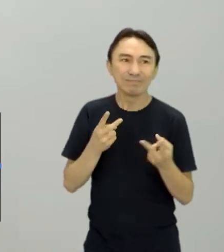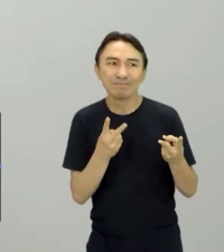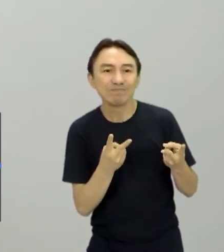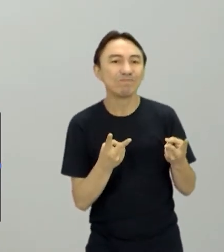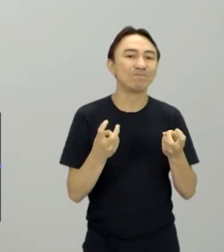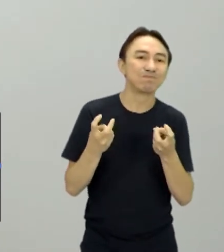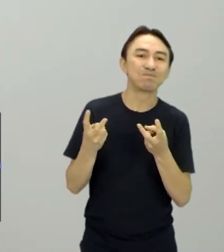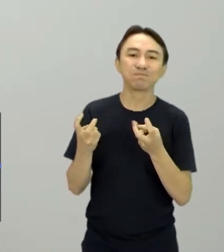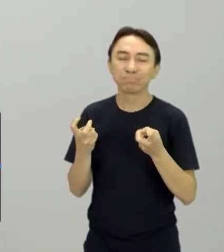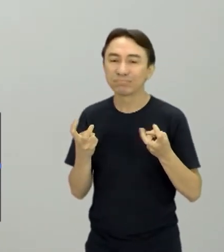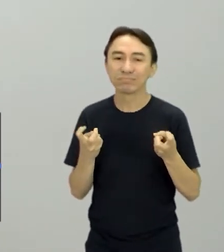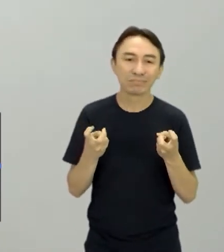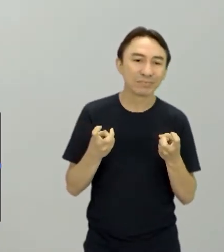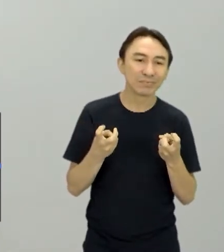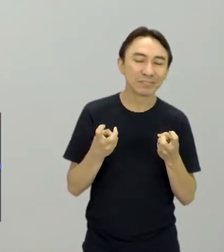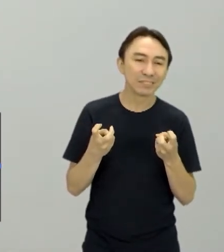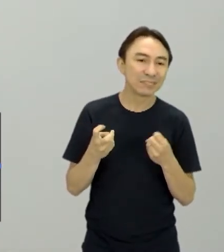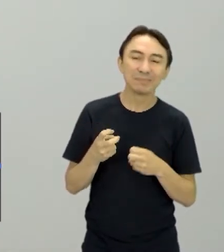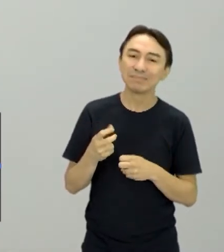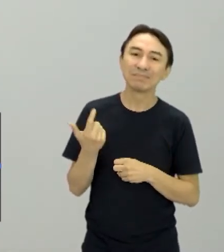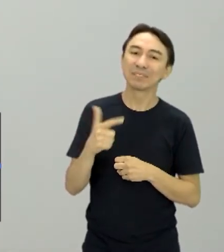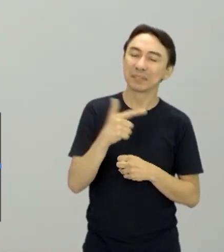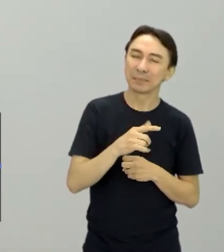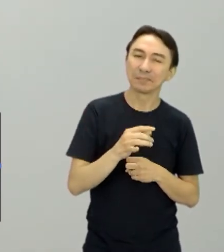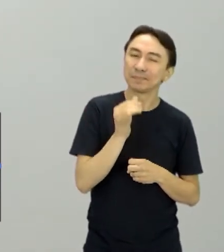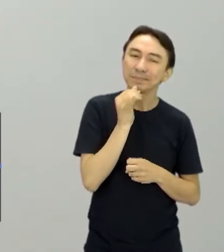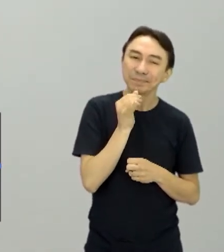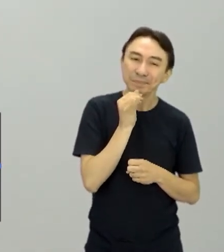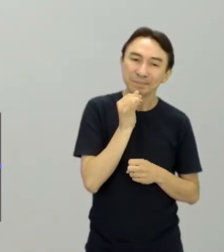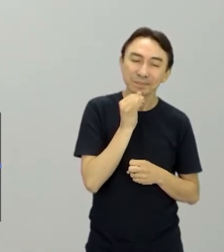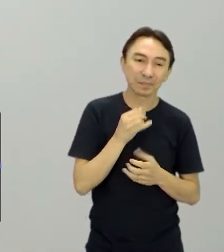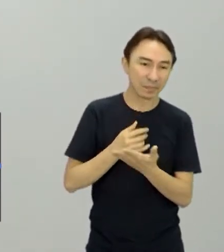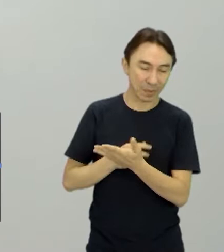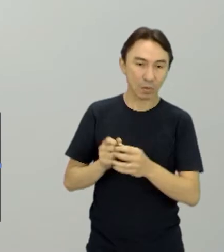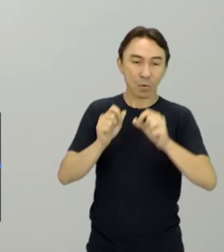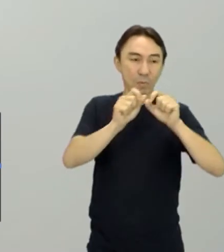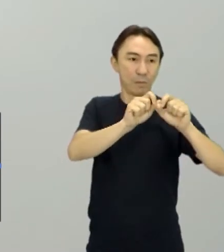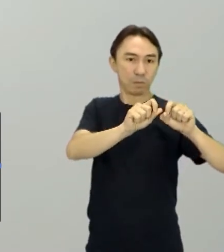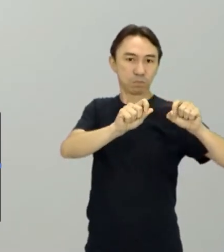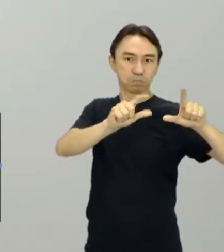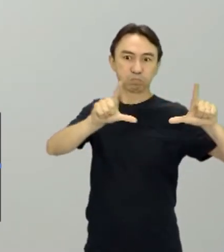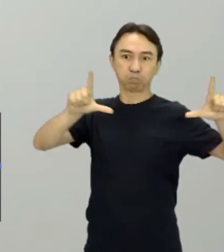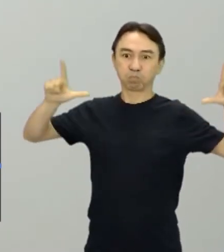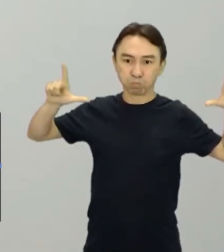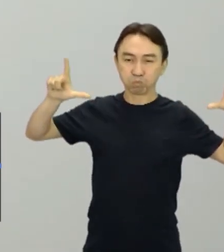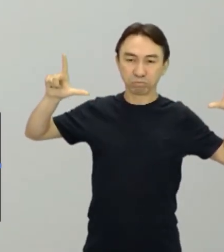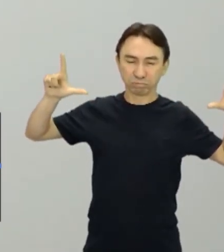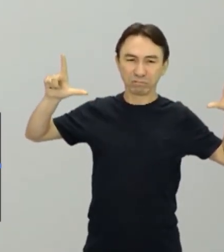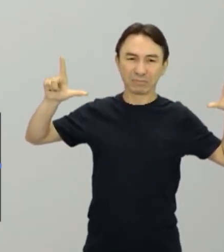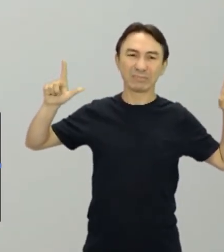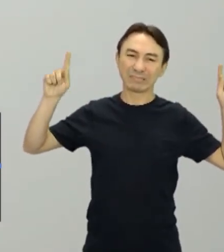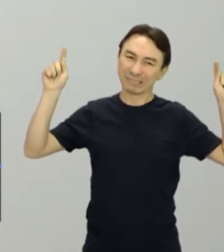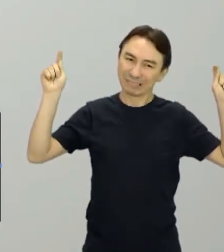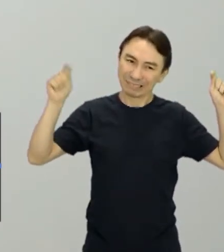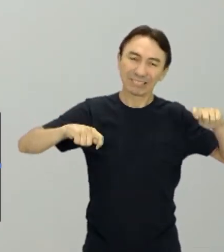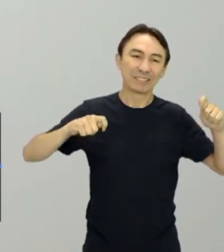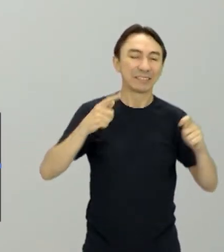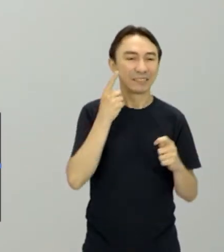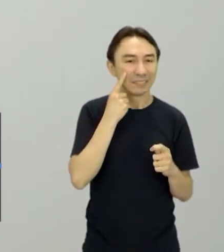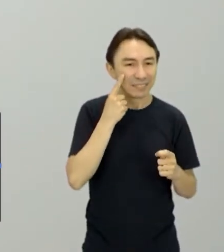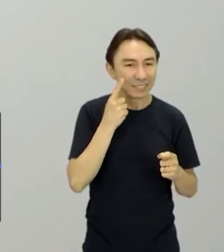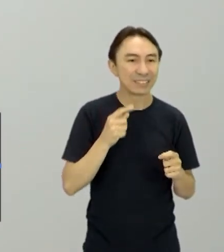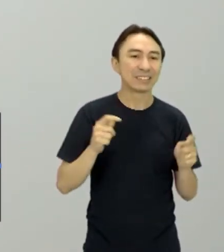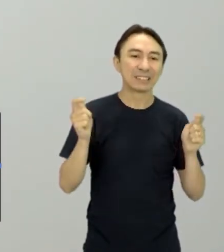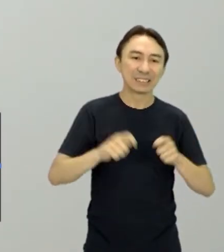dos quadradinhos que formam a figura. Então aqui como está grandão, é tipo um zoom, eu consigo ver